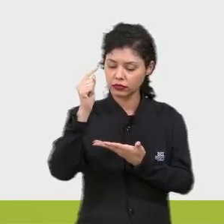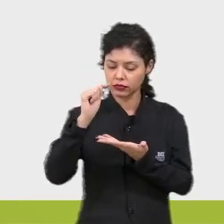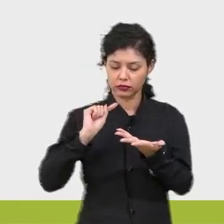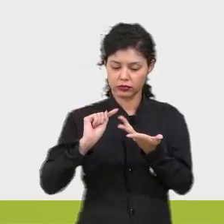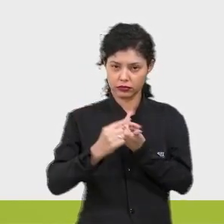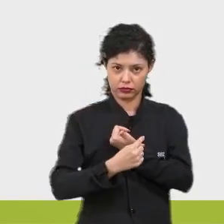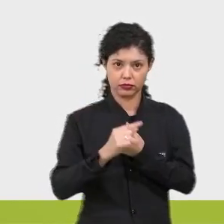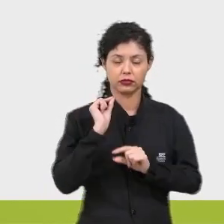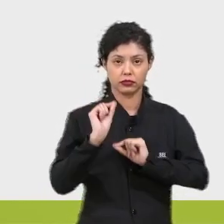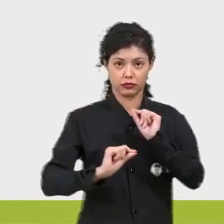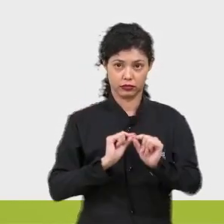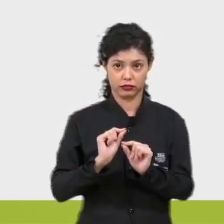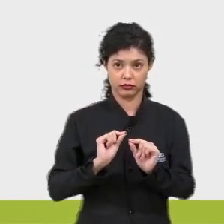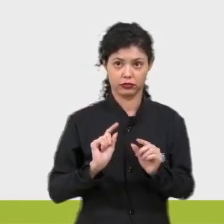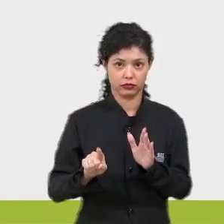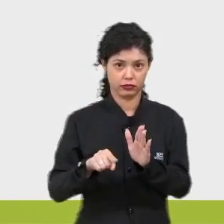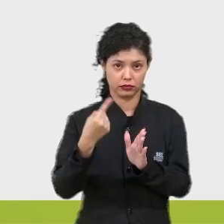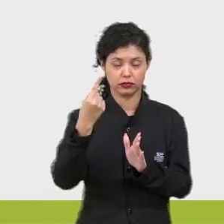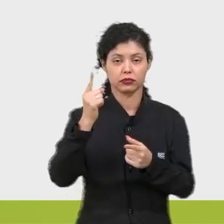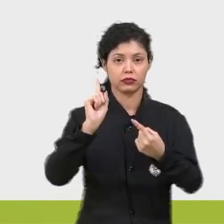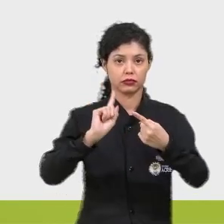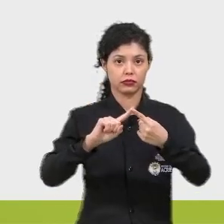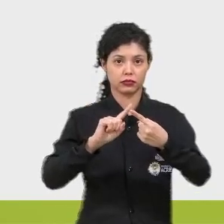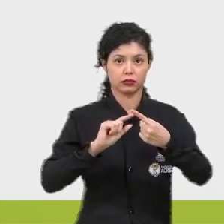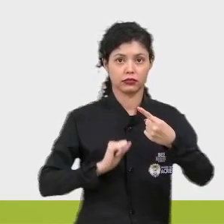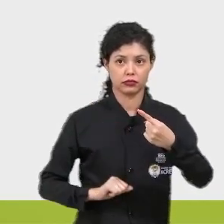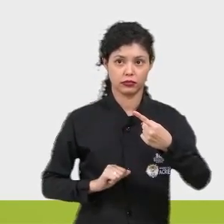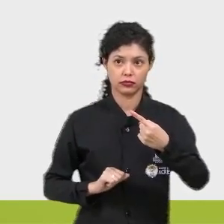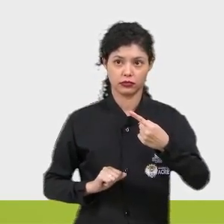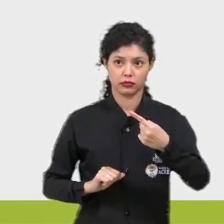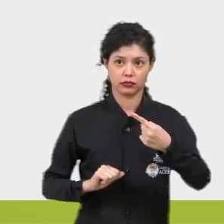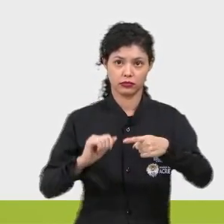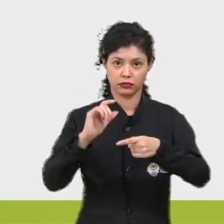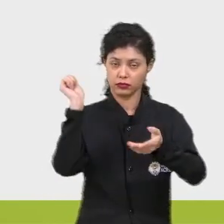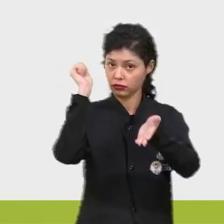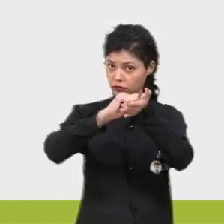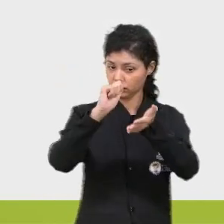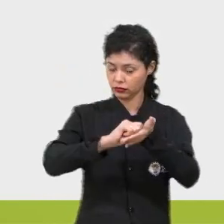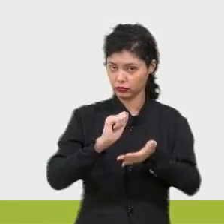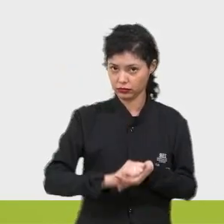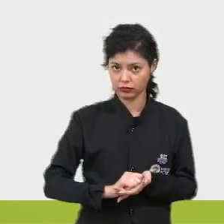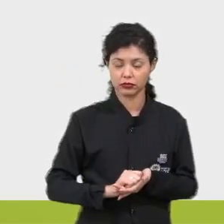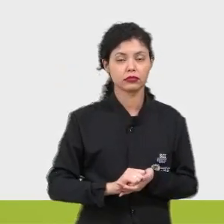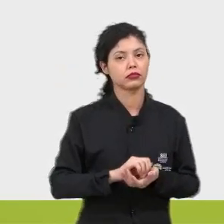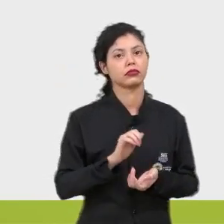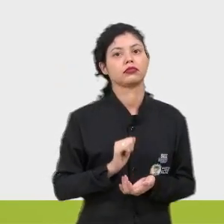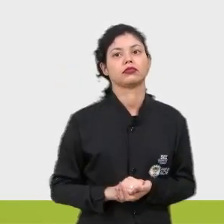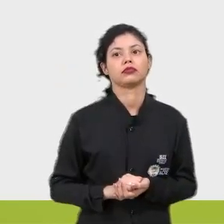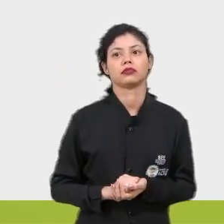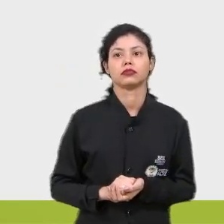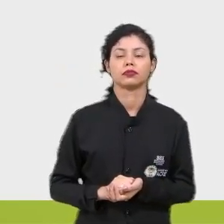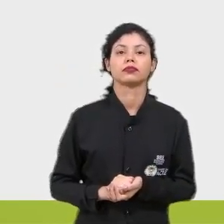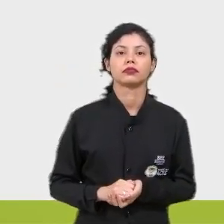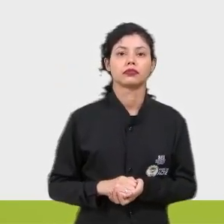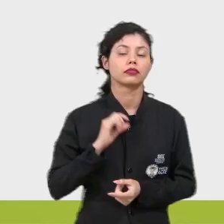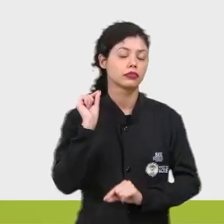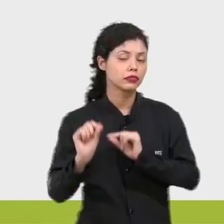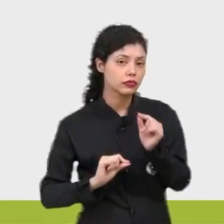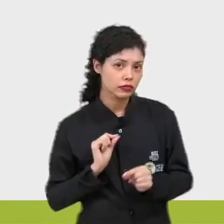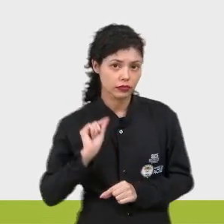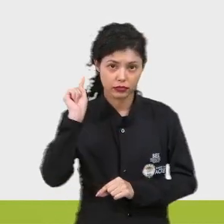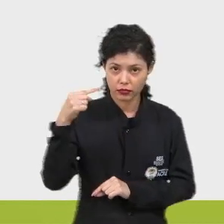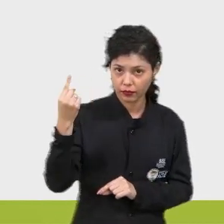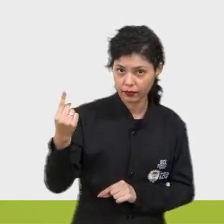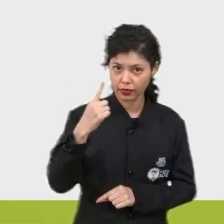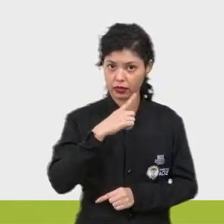tipos textuais. Primeiro tipo textual, a dissertação ou texto dissertativo, que é